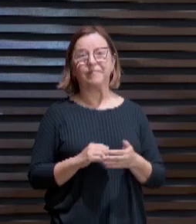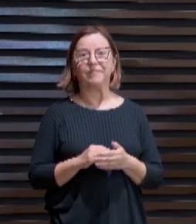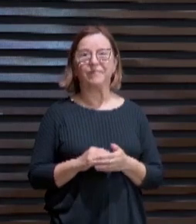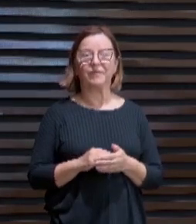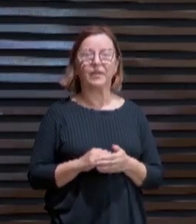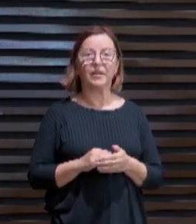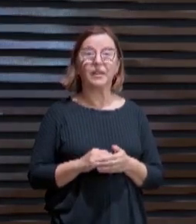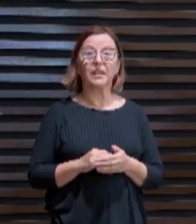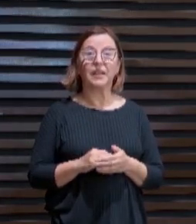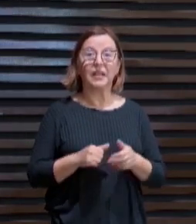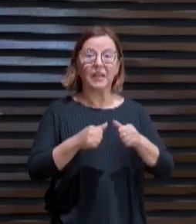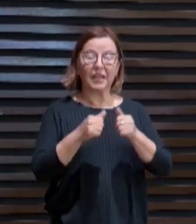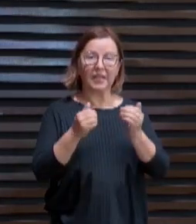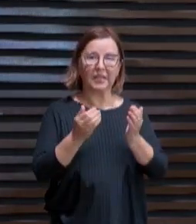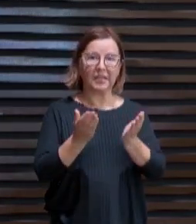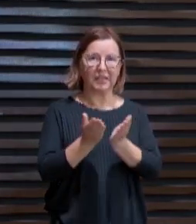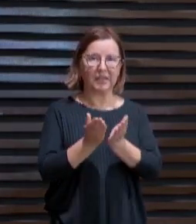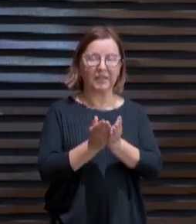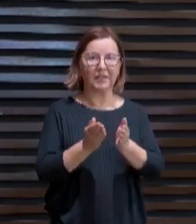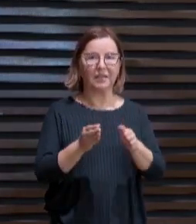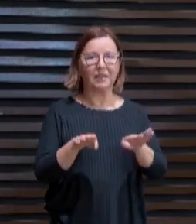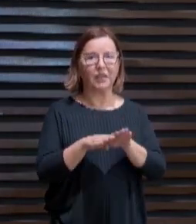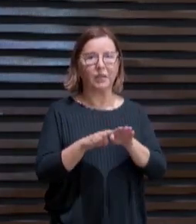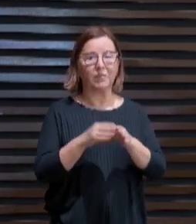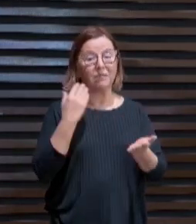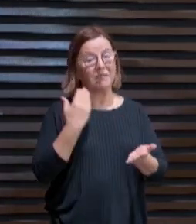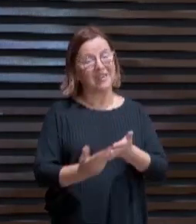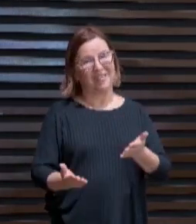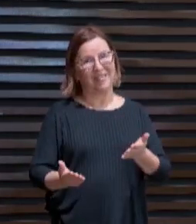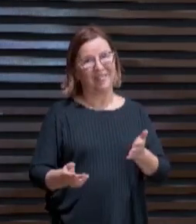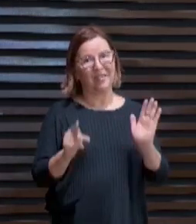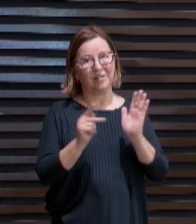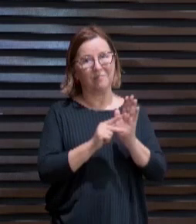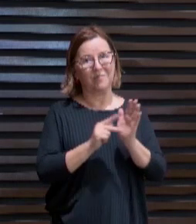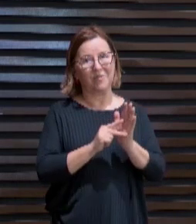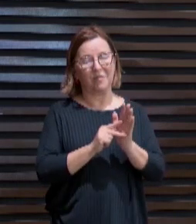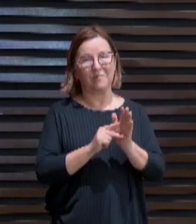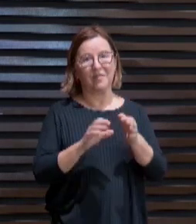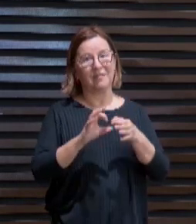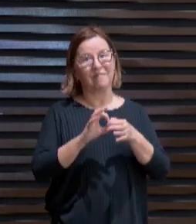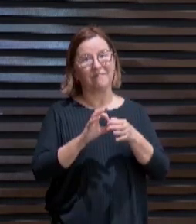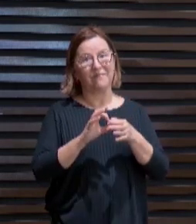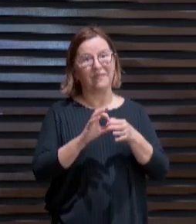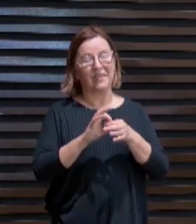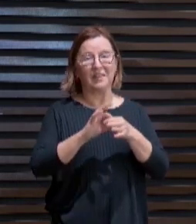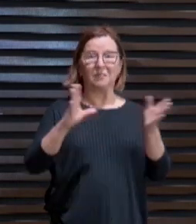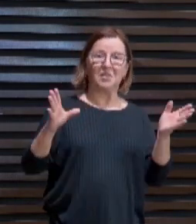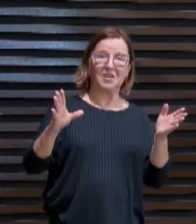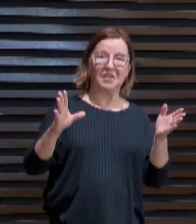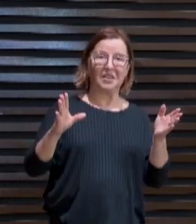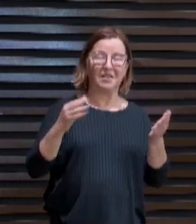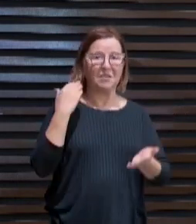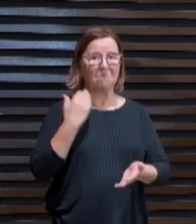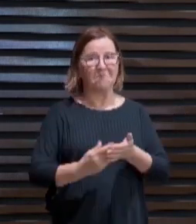patrimônio, eles também perderam a sua liberdade, a sua cidadania e os seus direitos civis.